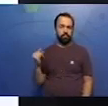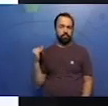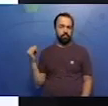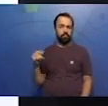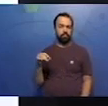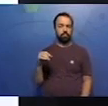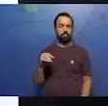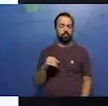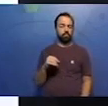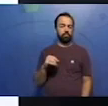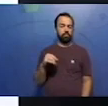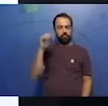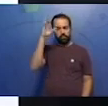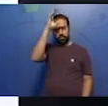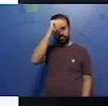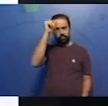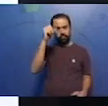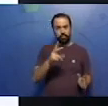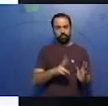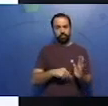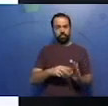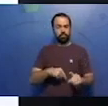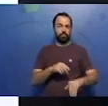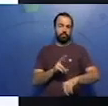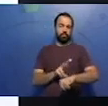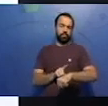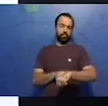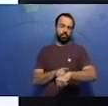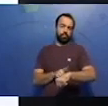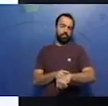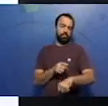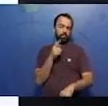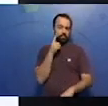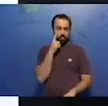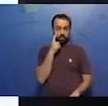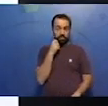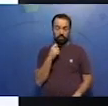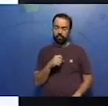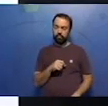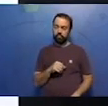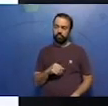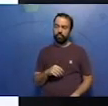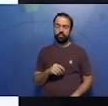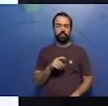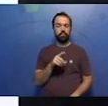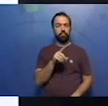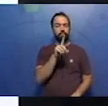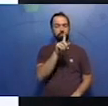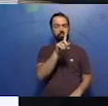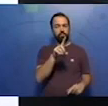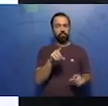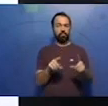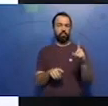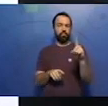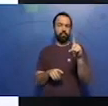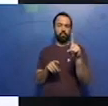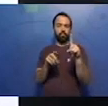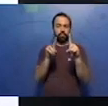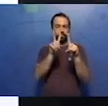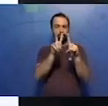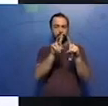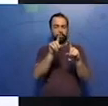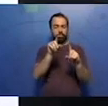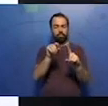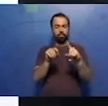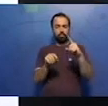a ler as horas. Nós devemos começar também do 12, para contar os segundos, até onde o ponteiro